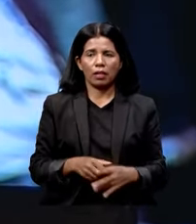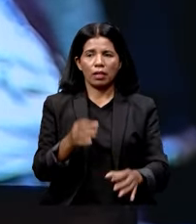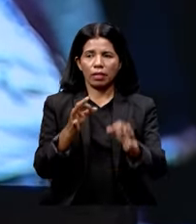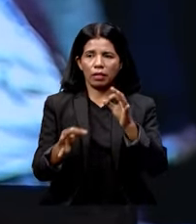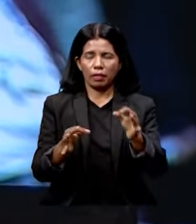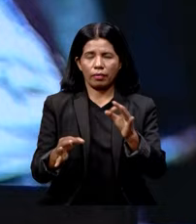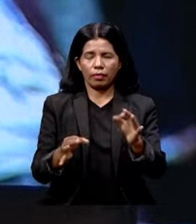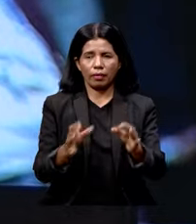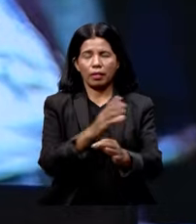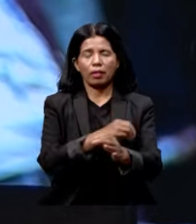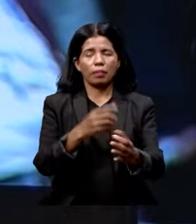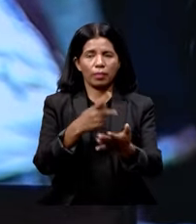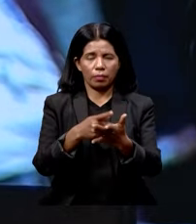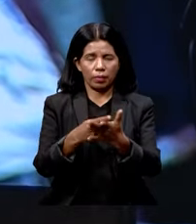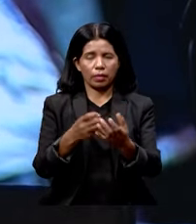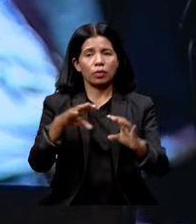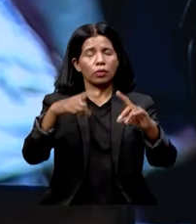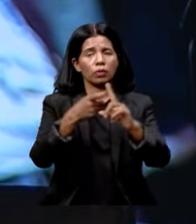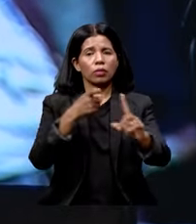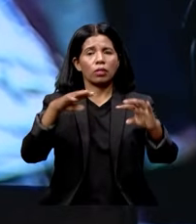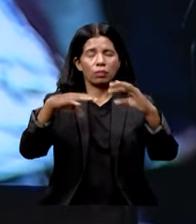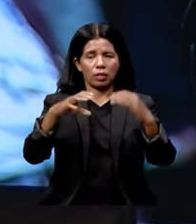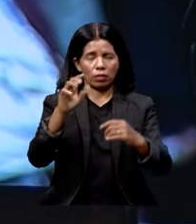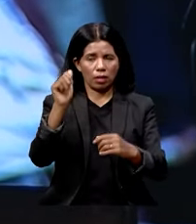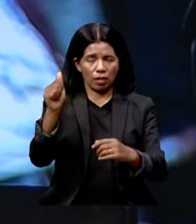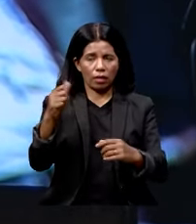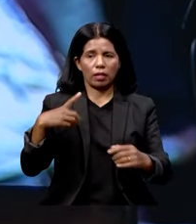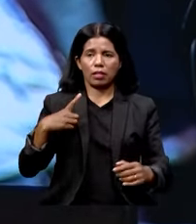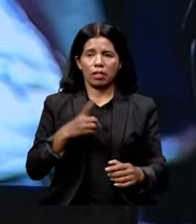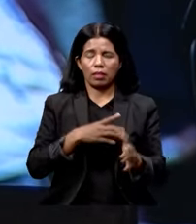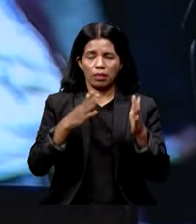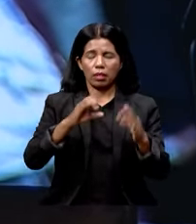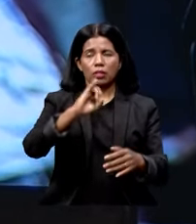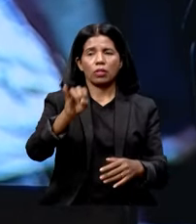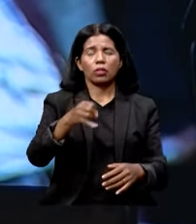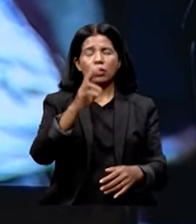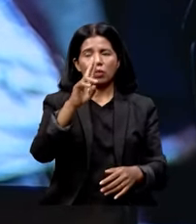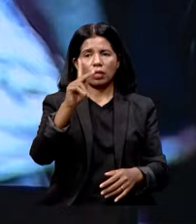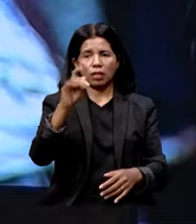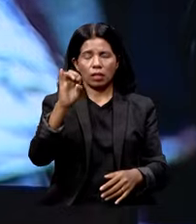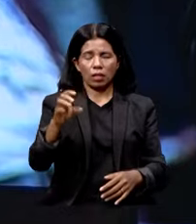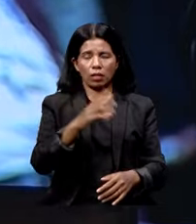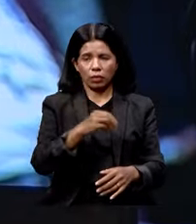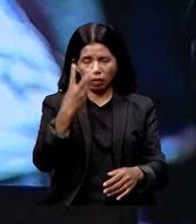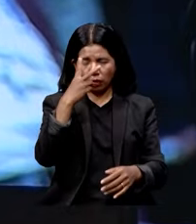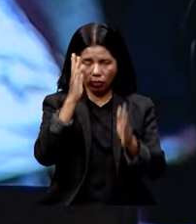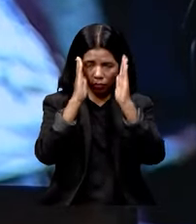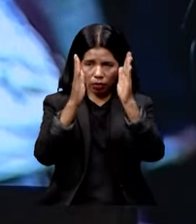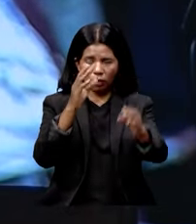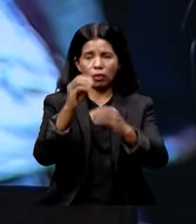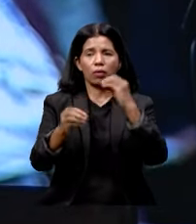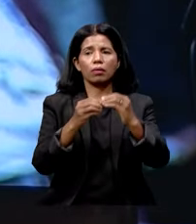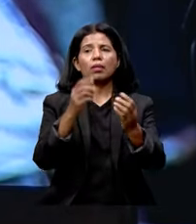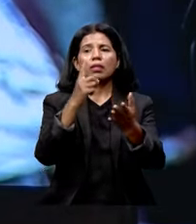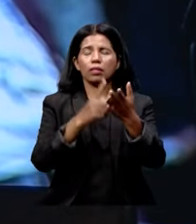proponente Lubo Guida, maior comissão A, mas B, deputado Joaquim Detma, que tenta a tu fundamento e tu an. Significa